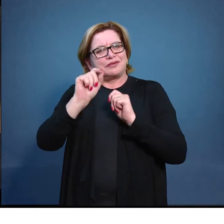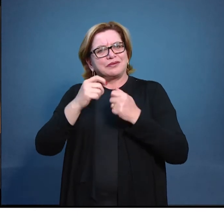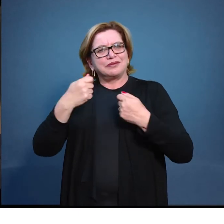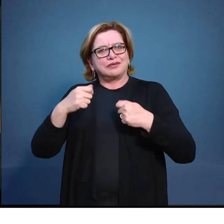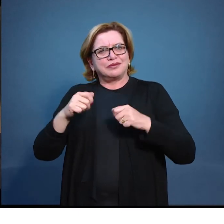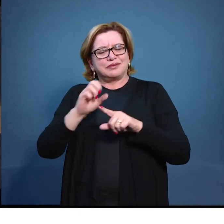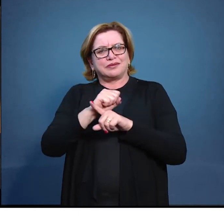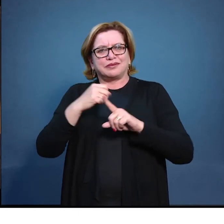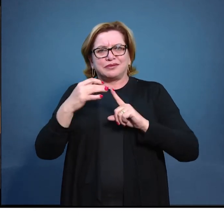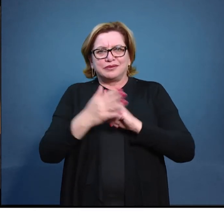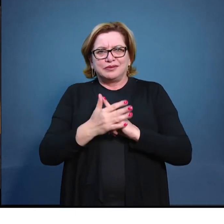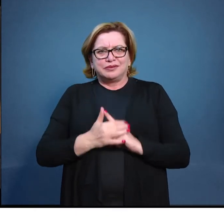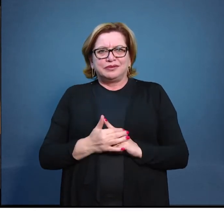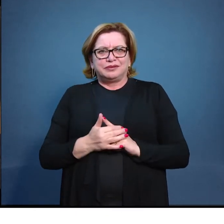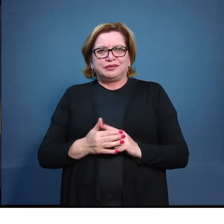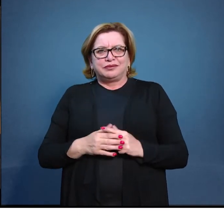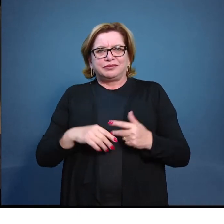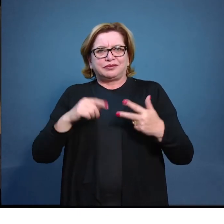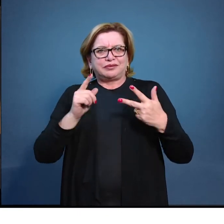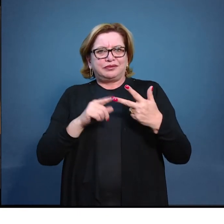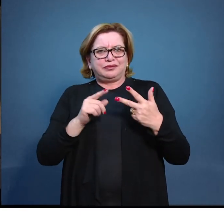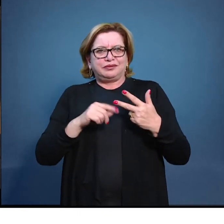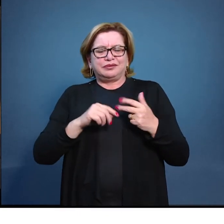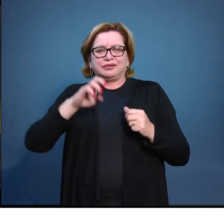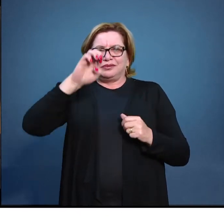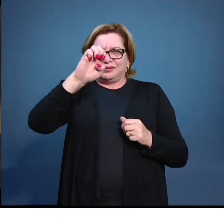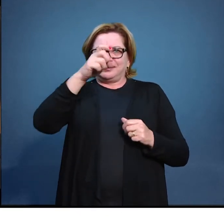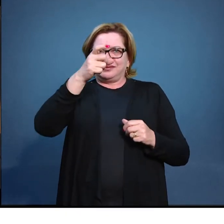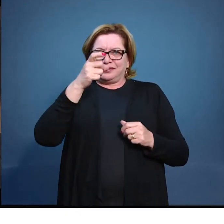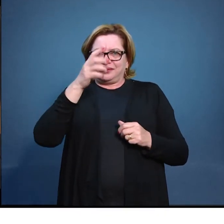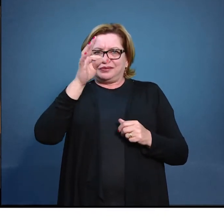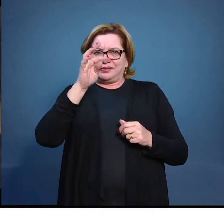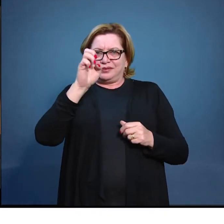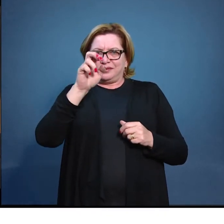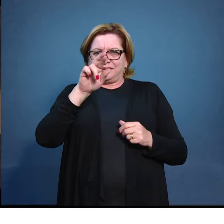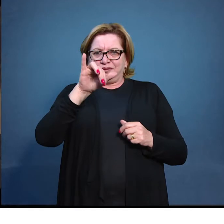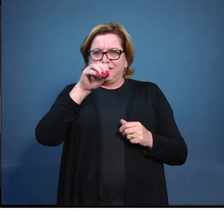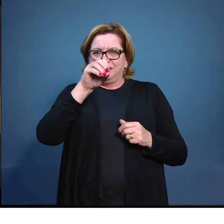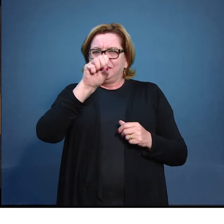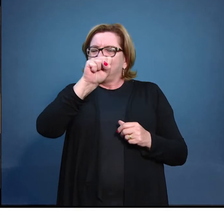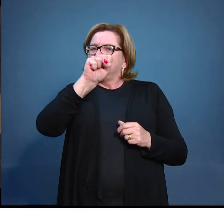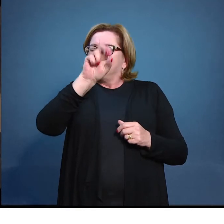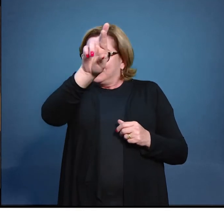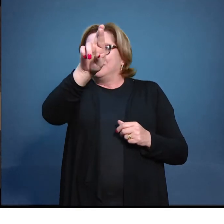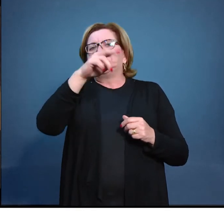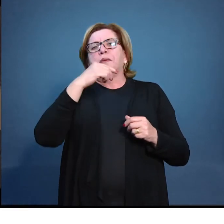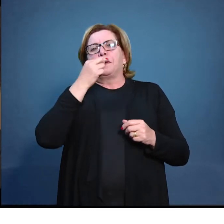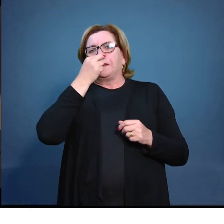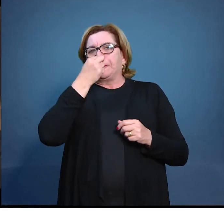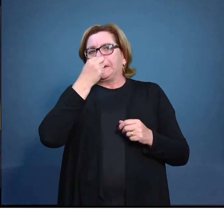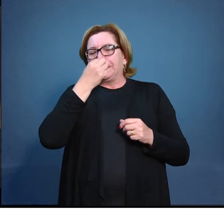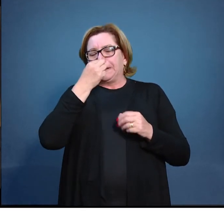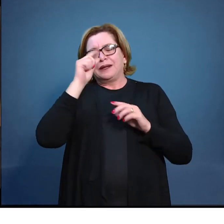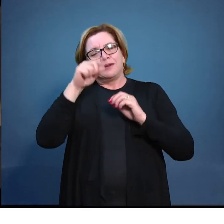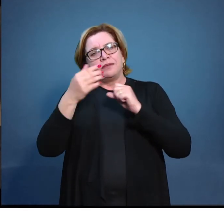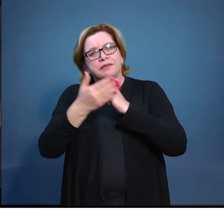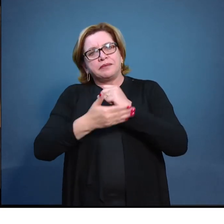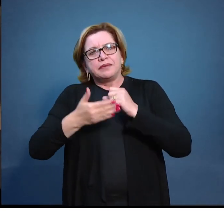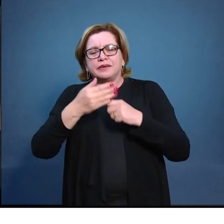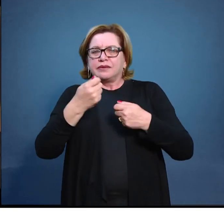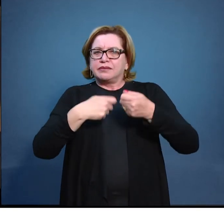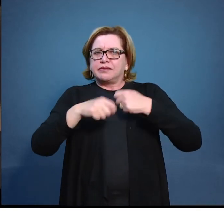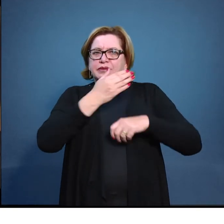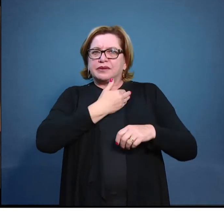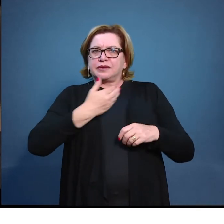necessidades? O exterior é a base da administração pública, porque a administração pública só existe